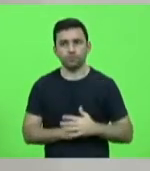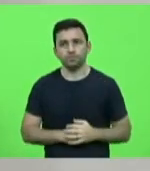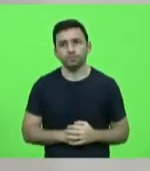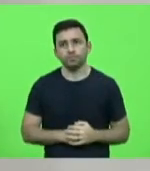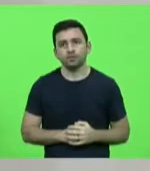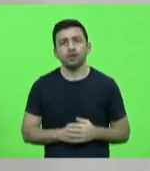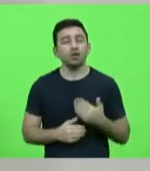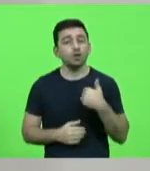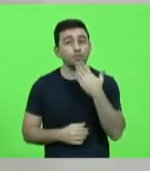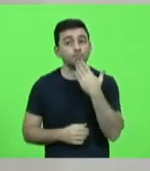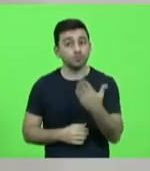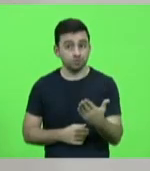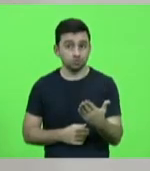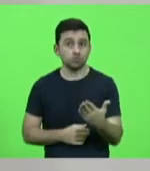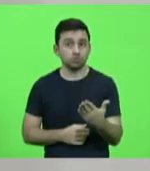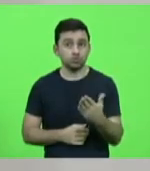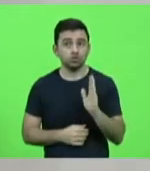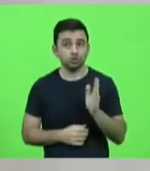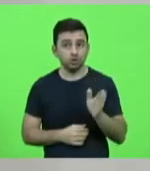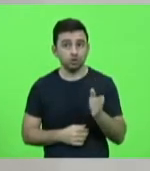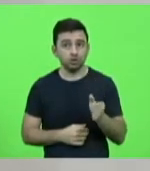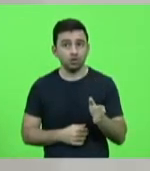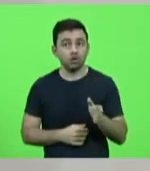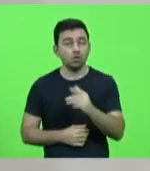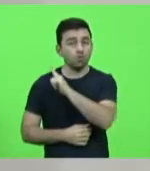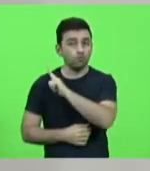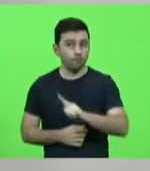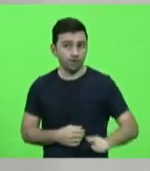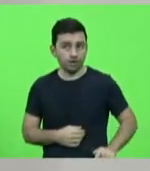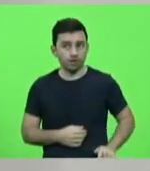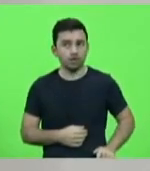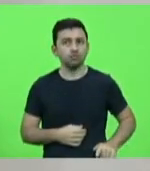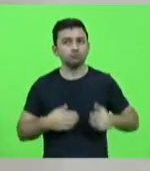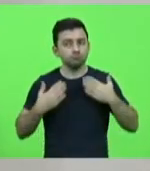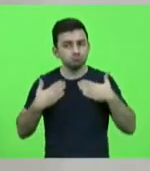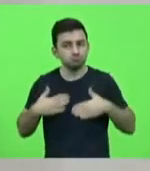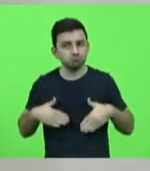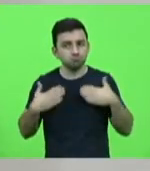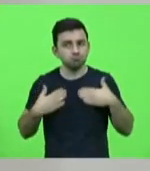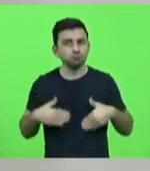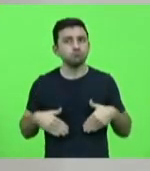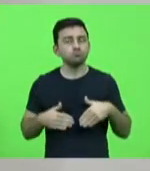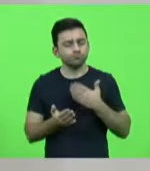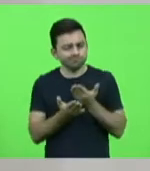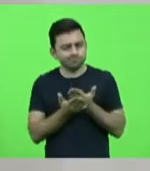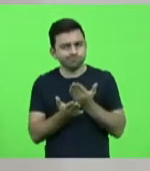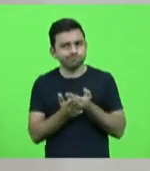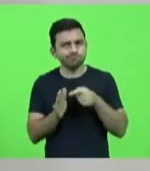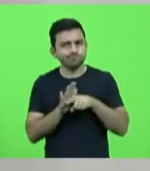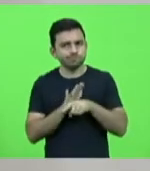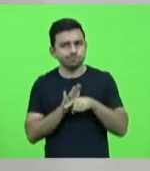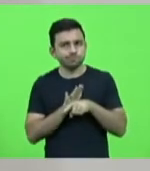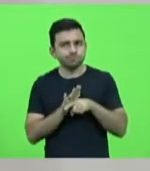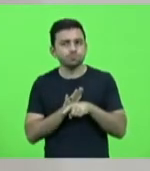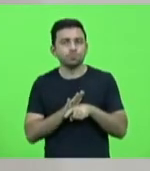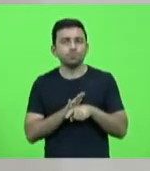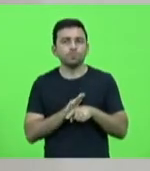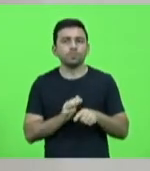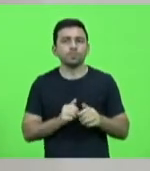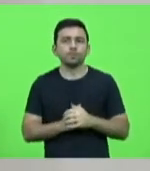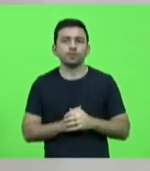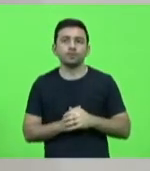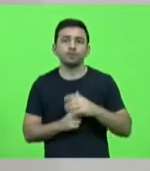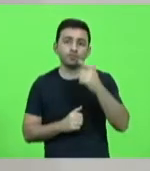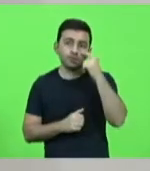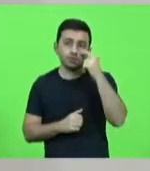fiz um pedido para que o governo faça com tranquilidade esse estudo e vamos